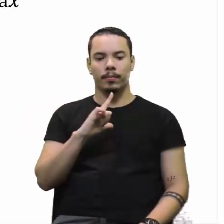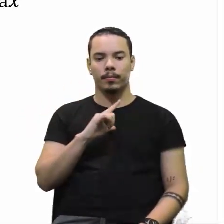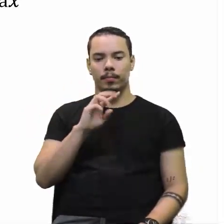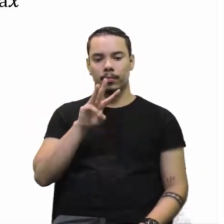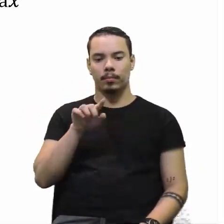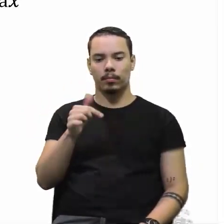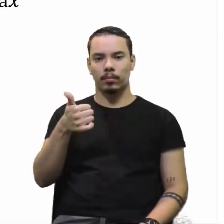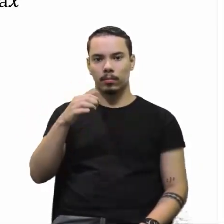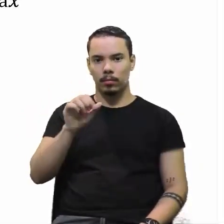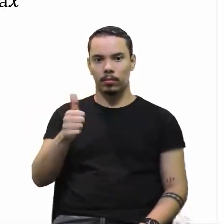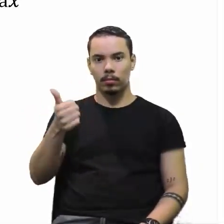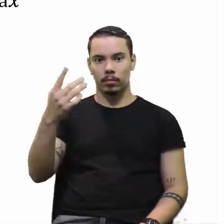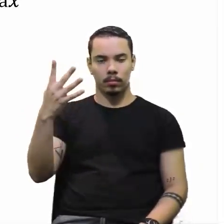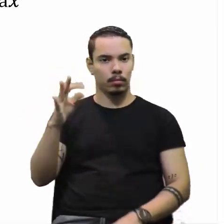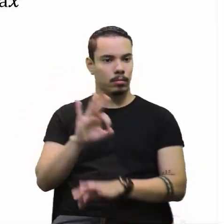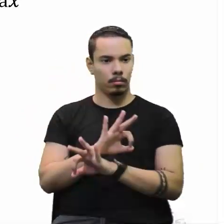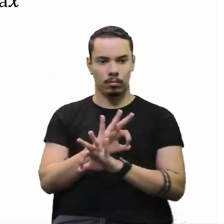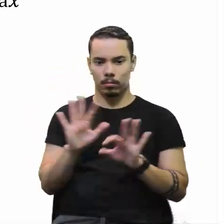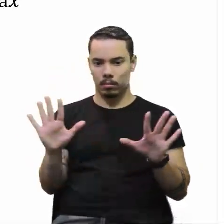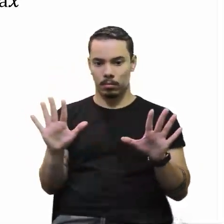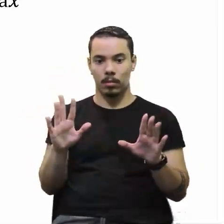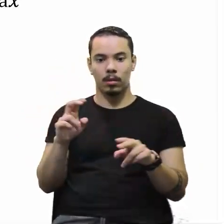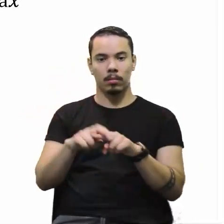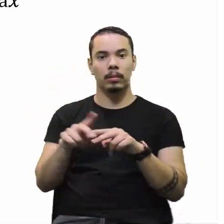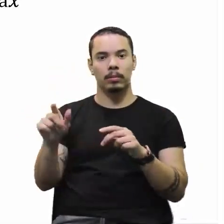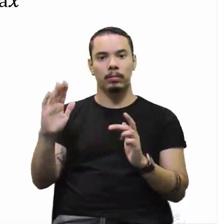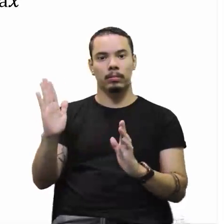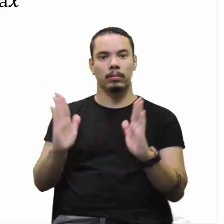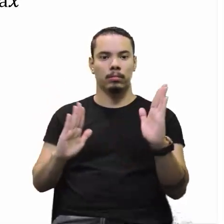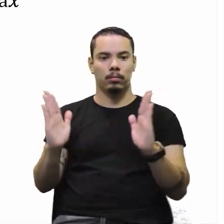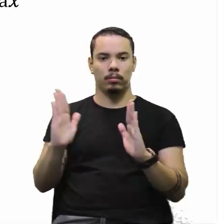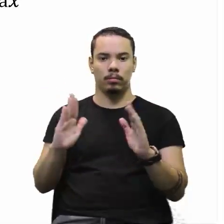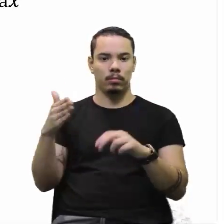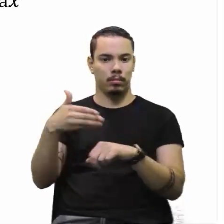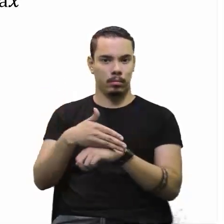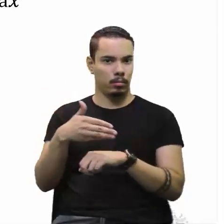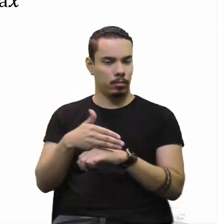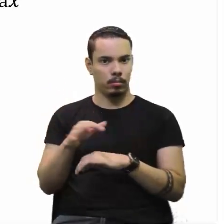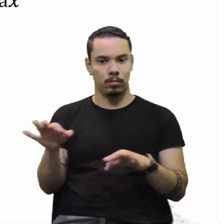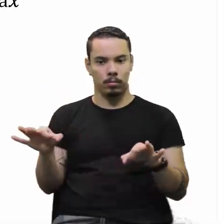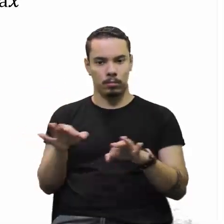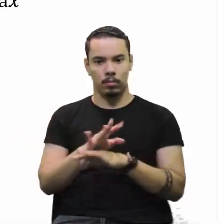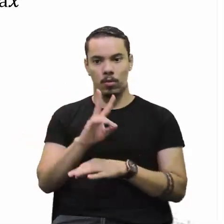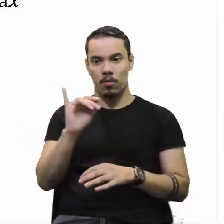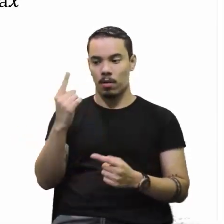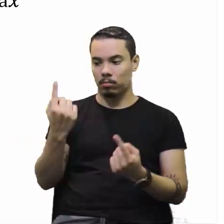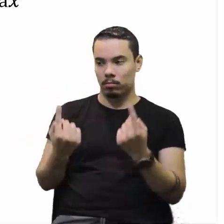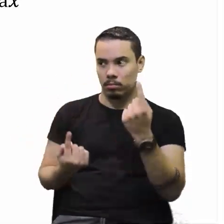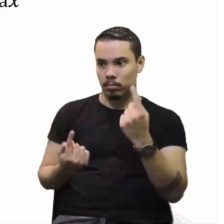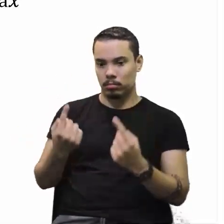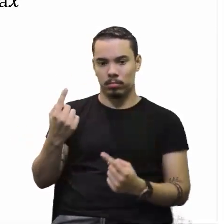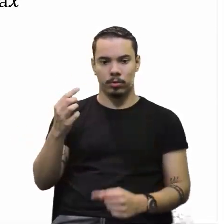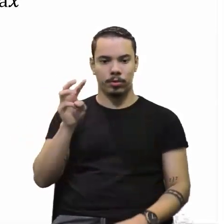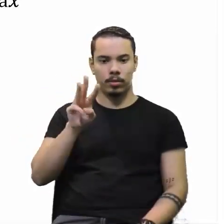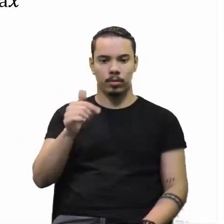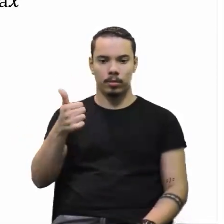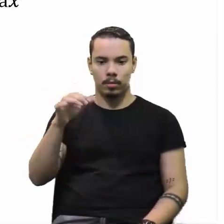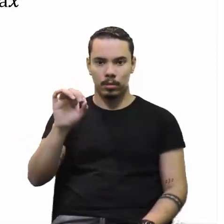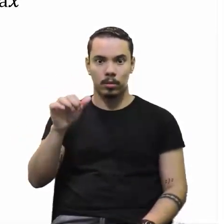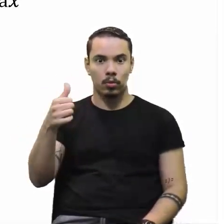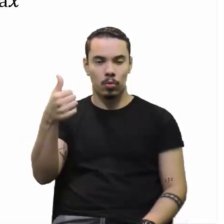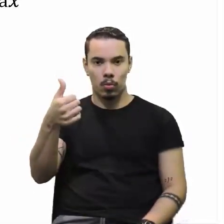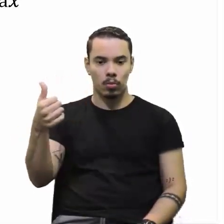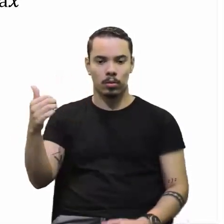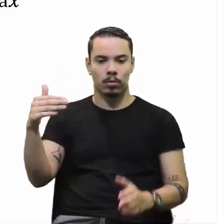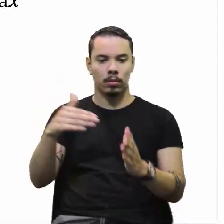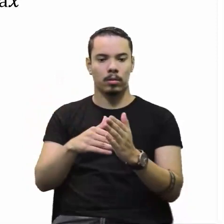10 a 14 Hz. Então, isso aí é o intervalo, né, de frequência. Vai oscilar de 3 vezes 10 a 11 Hz